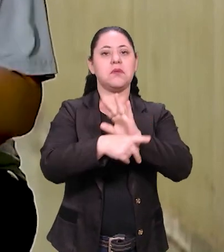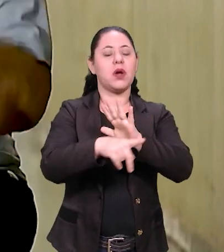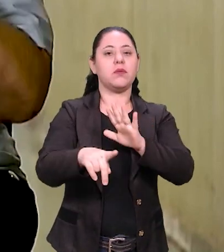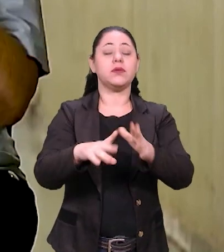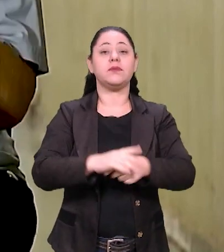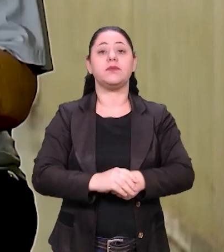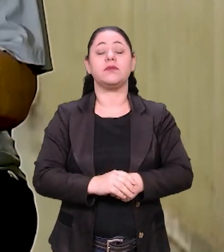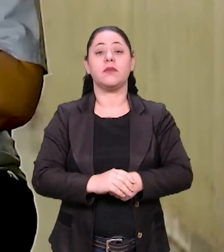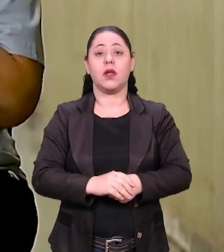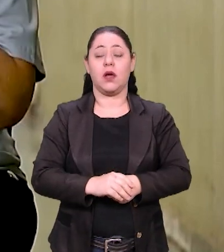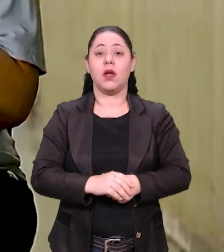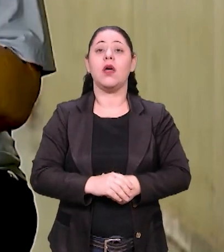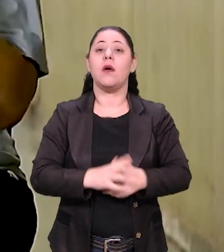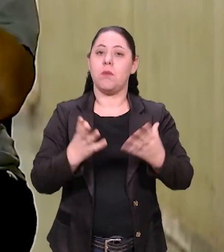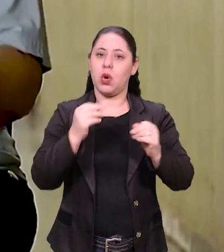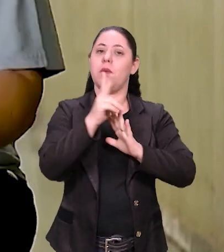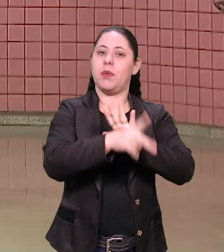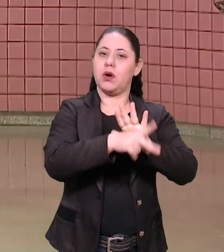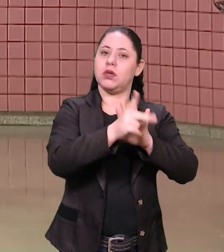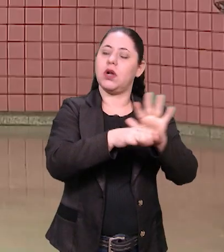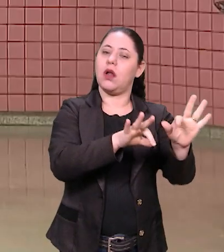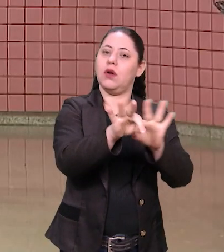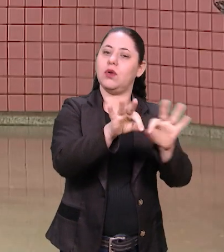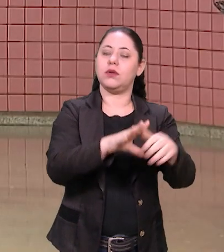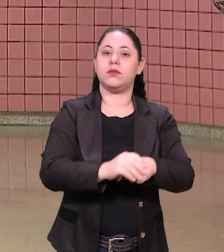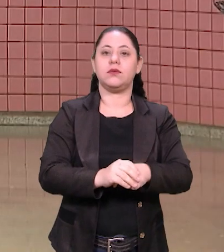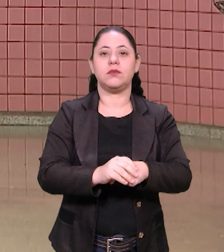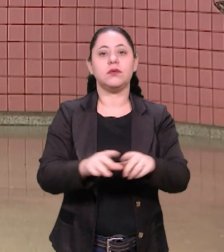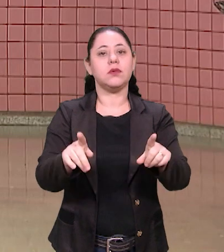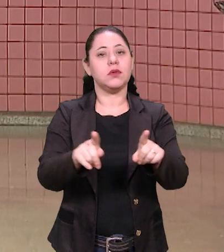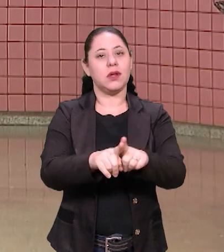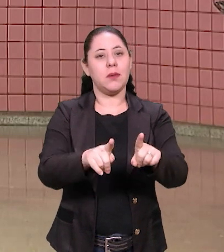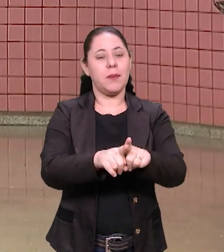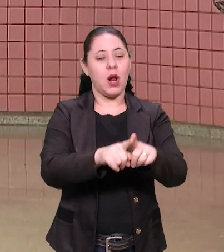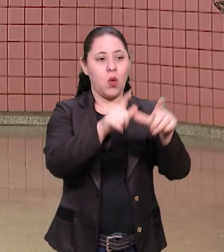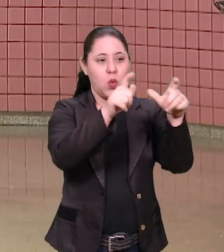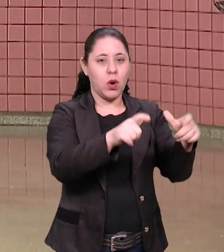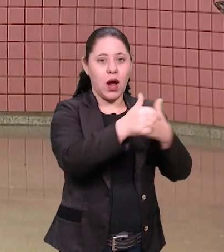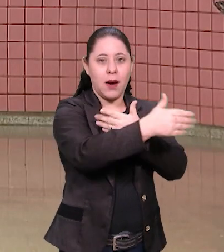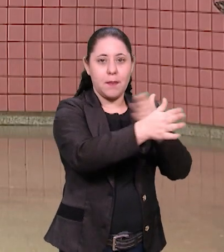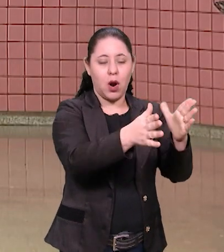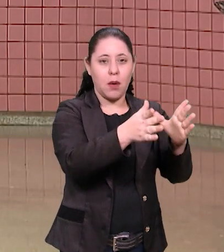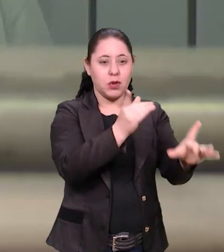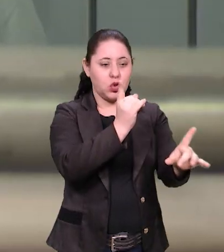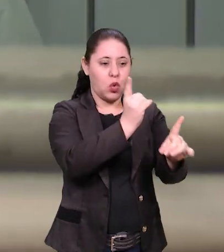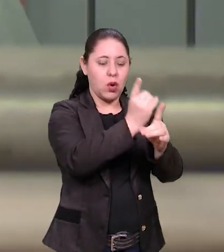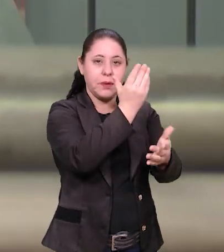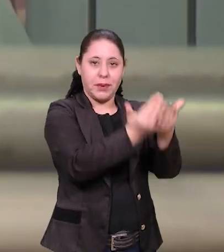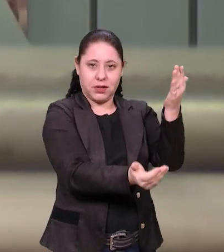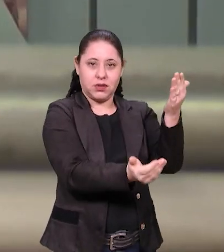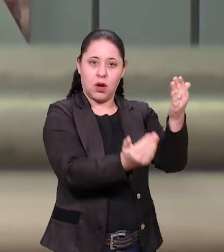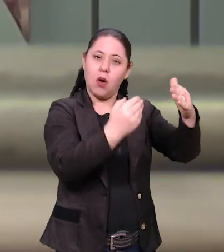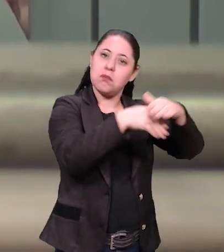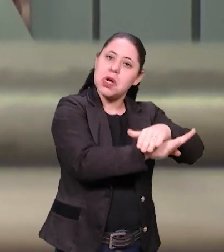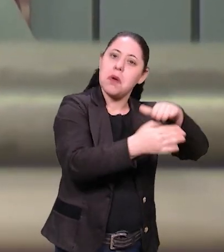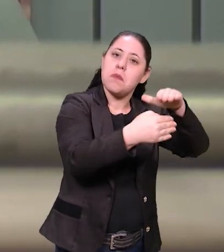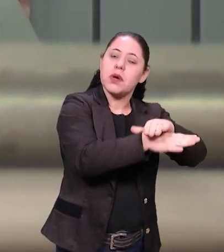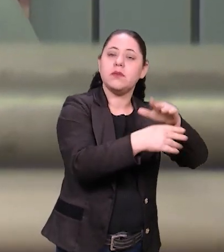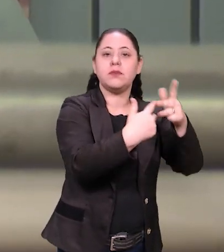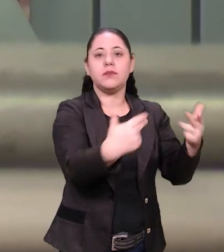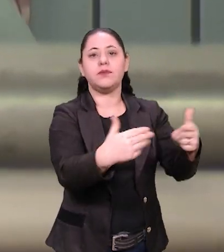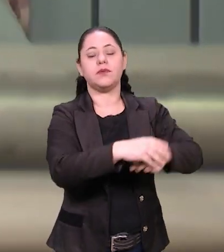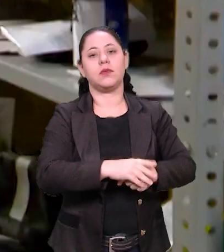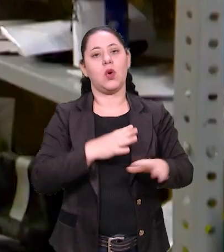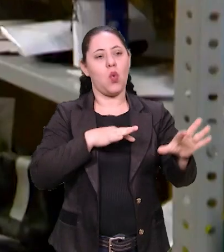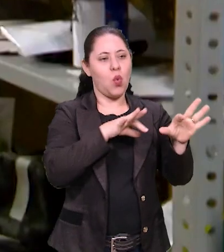as estações prontas, e muito projeto ainda estava em construção, inclusive o posto de achados e perdidos. E a gente foi montando, começou a